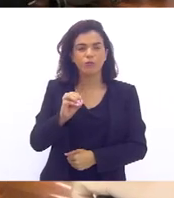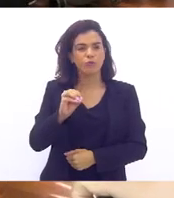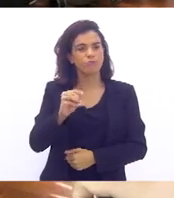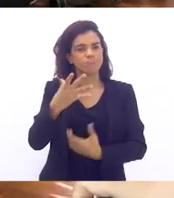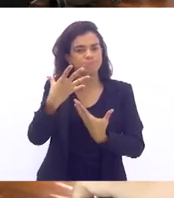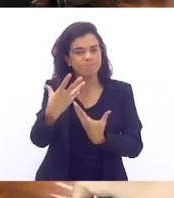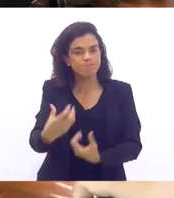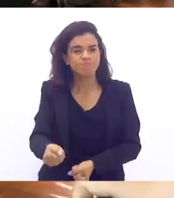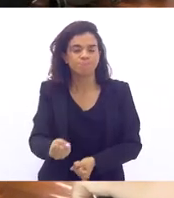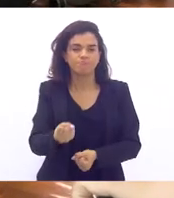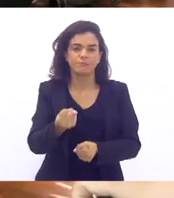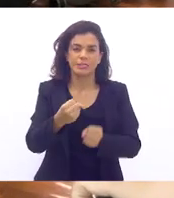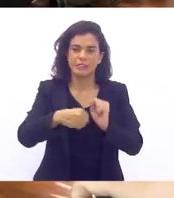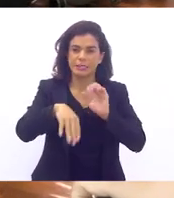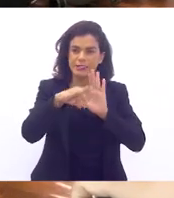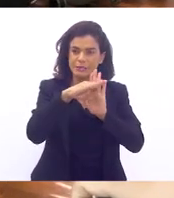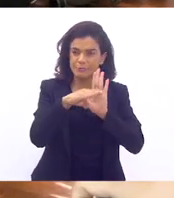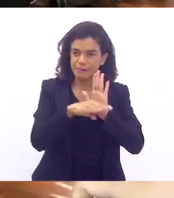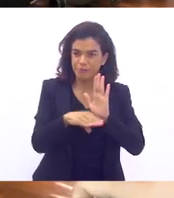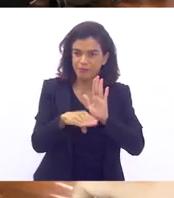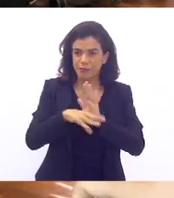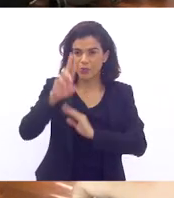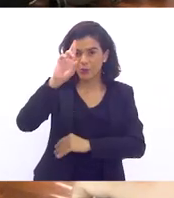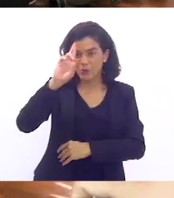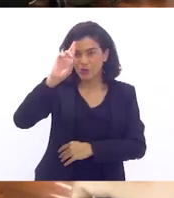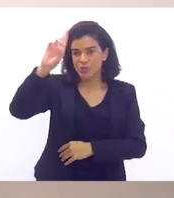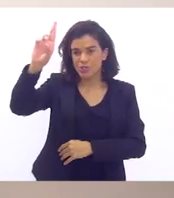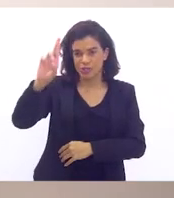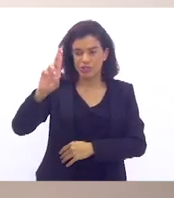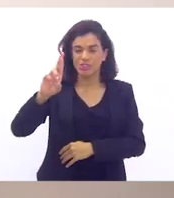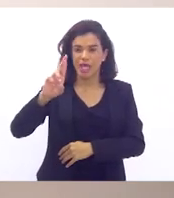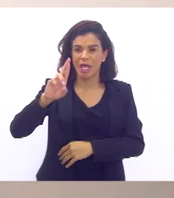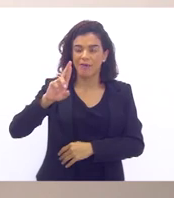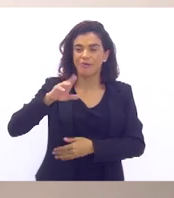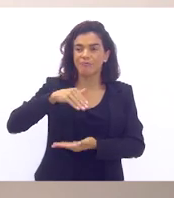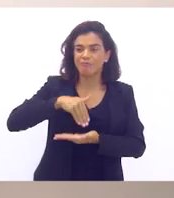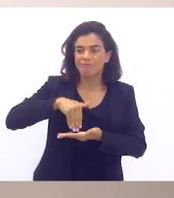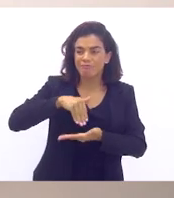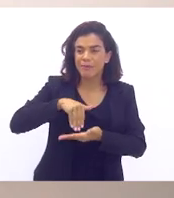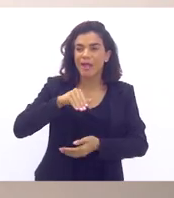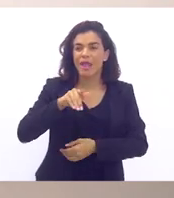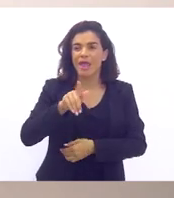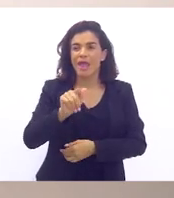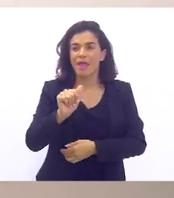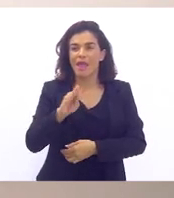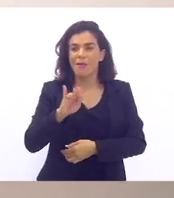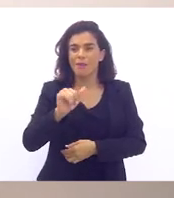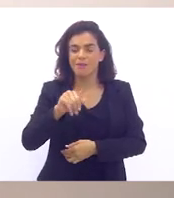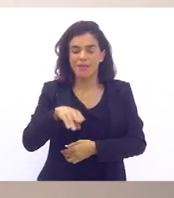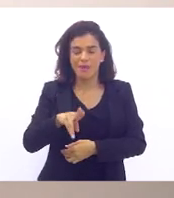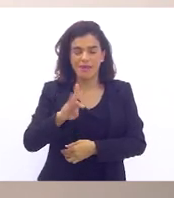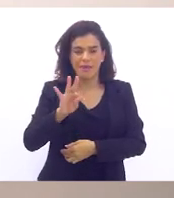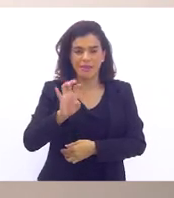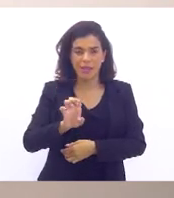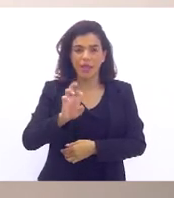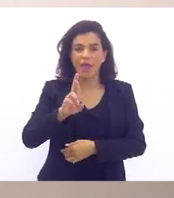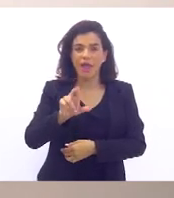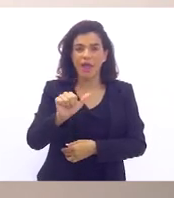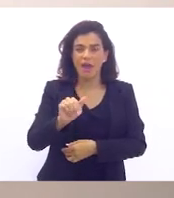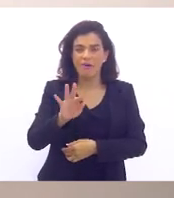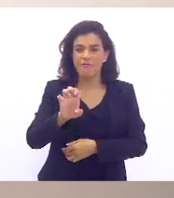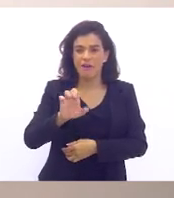o chefe de gabinete Thompson que prontamente nos recebeu para a primeira reunião e